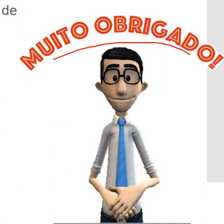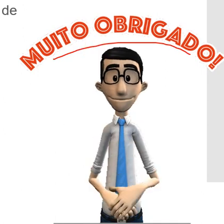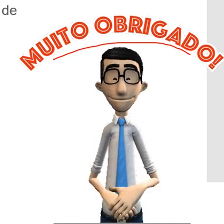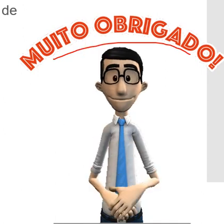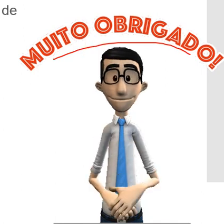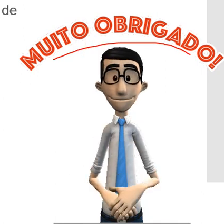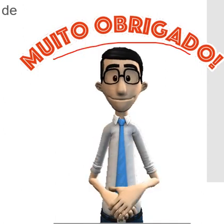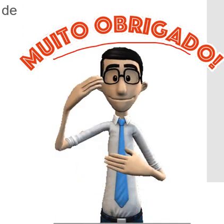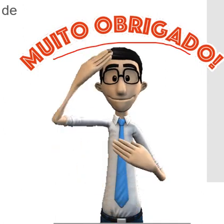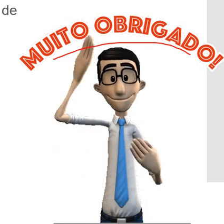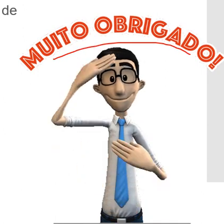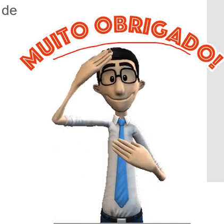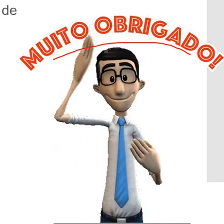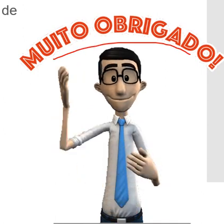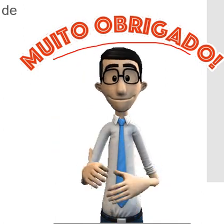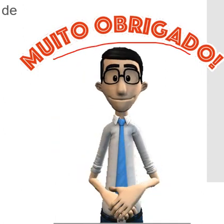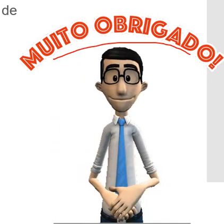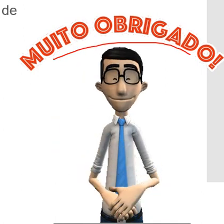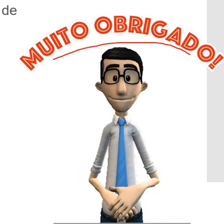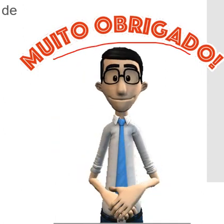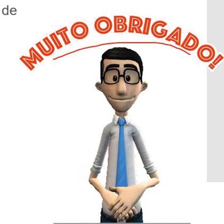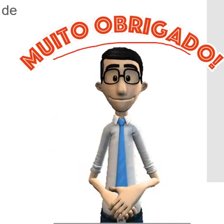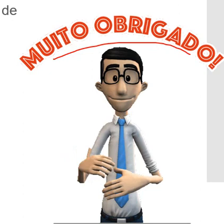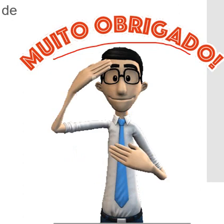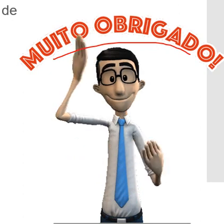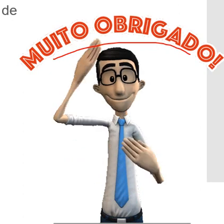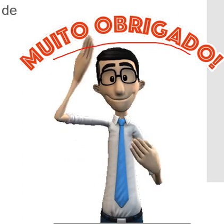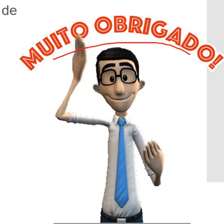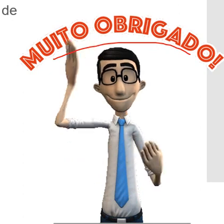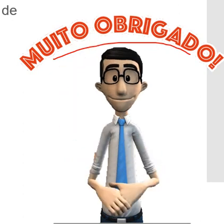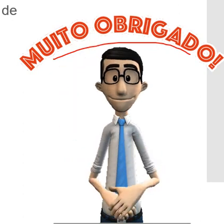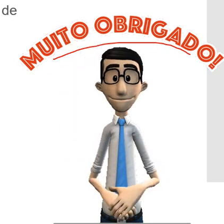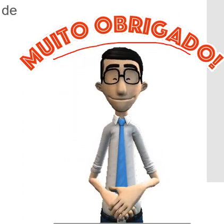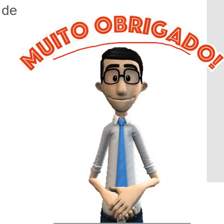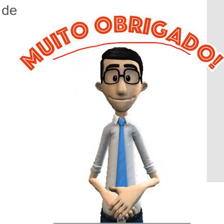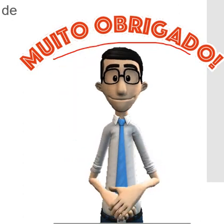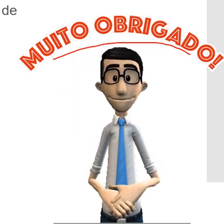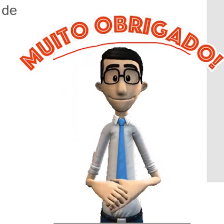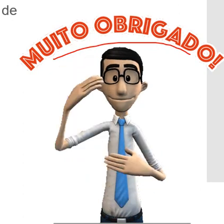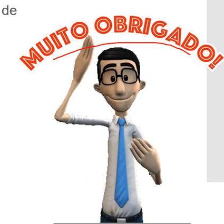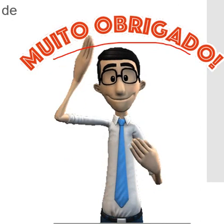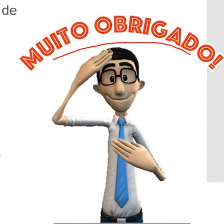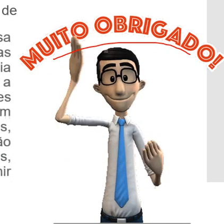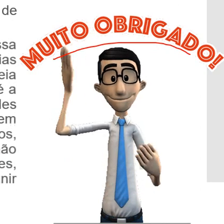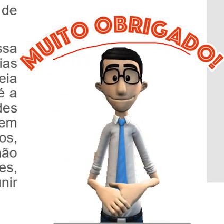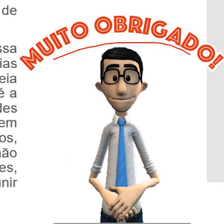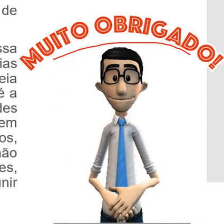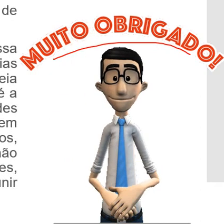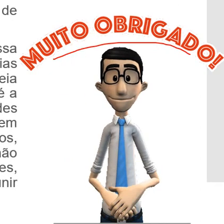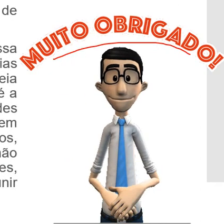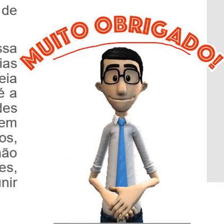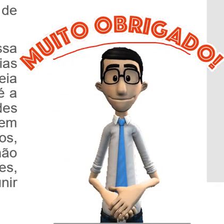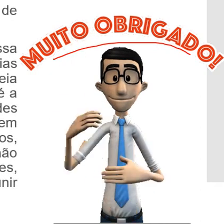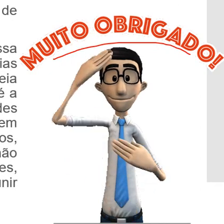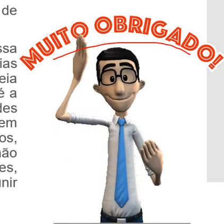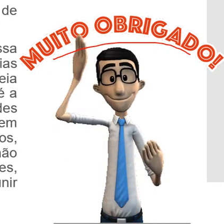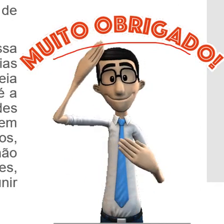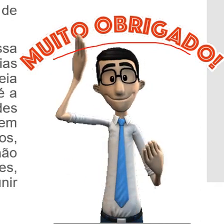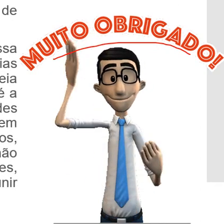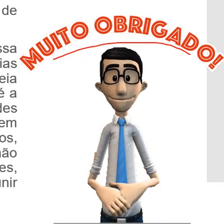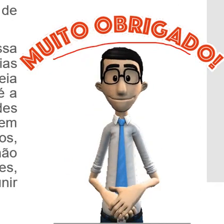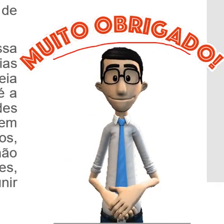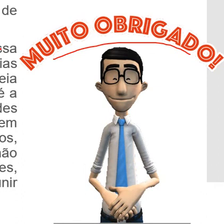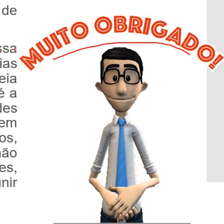de linguagem híbrida. Linguagem híbrida é a mesma coisa, é quando você utiliza linguagem verbal e linguagem não verbal ao mesmo tempo,